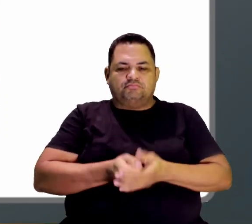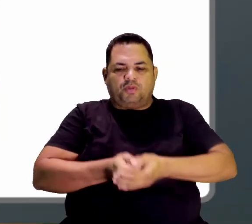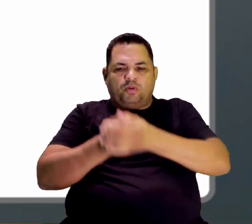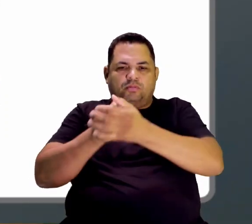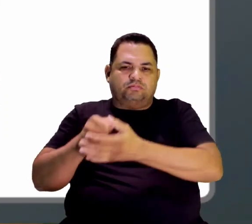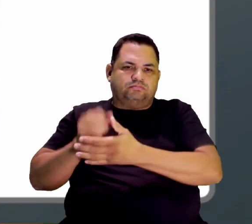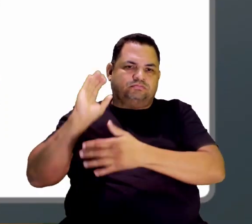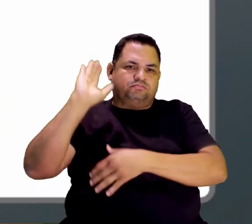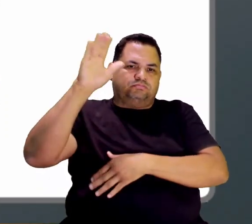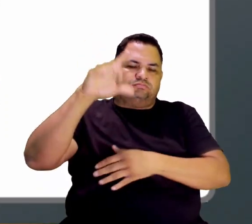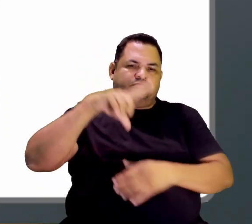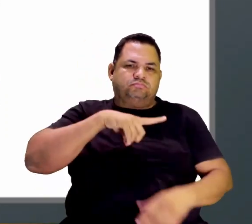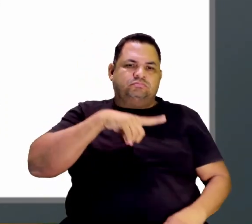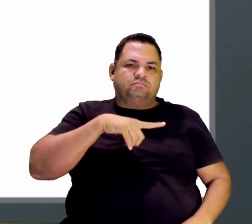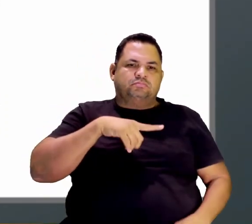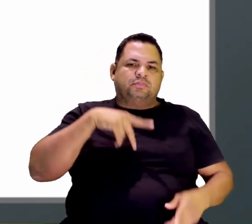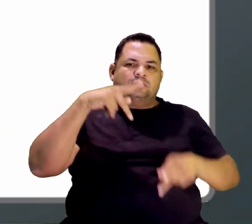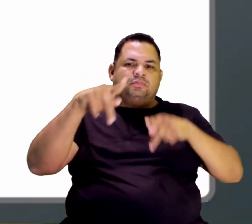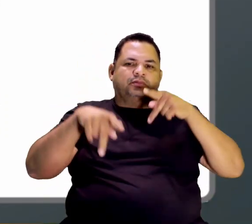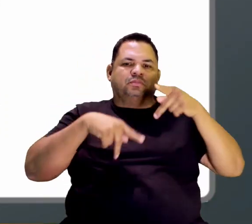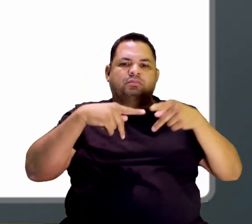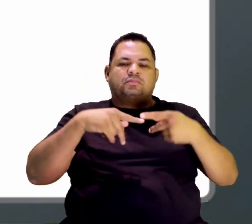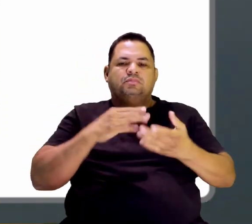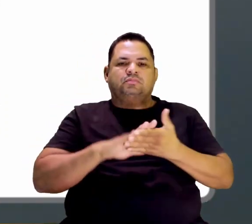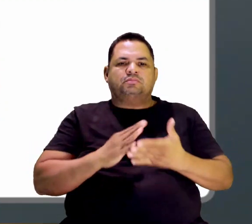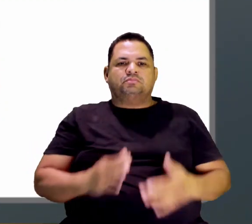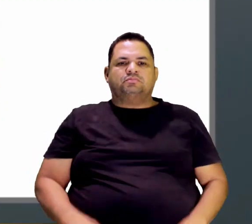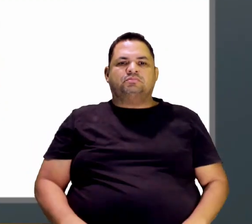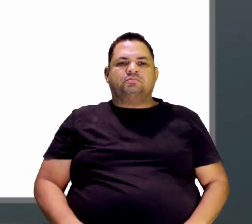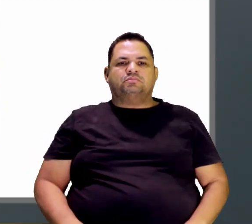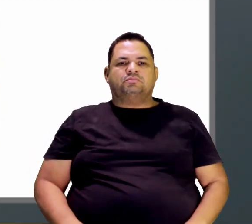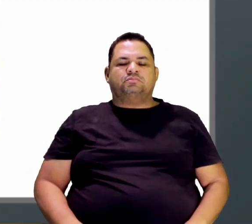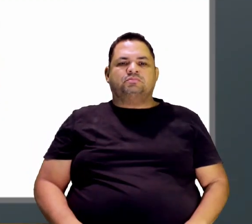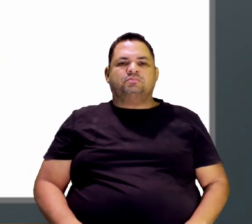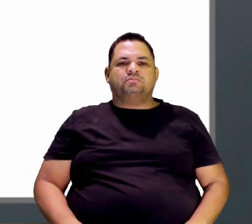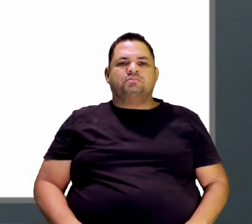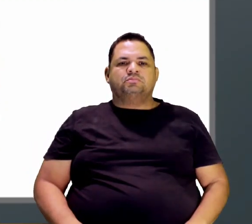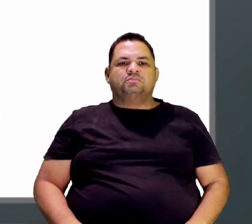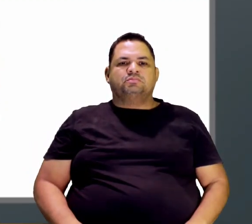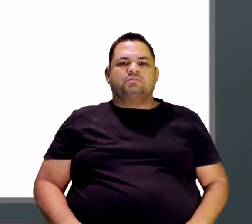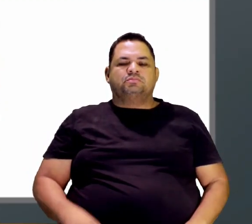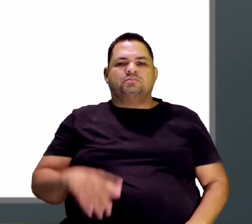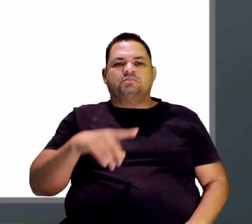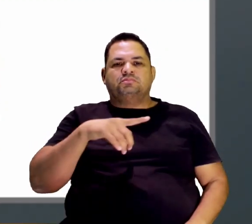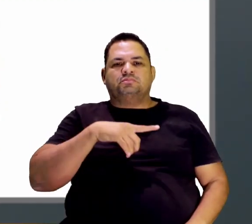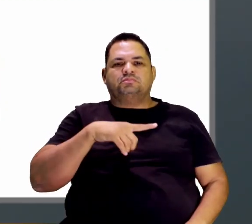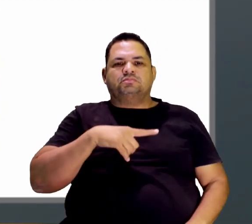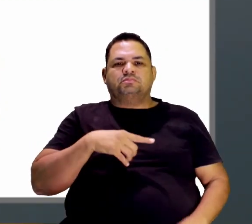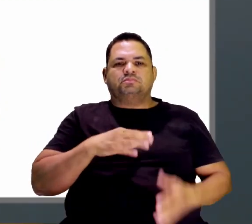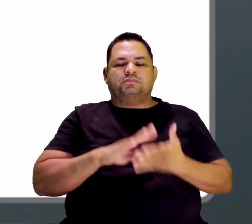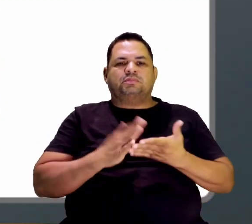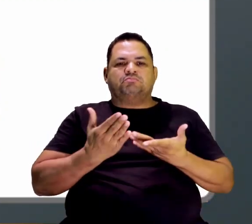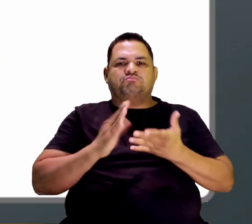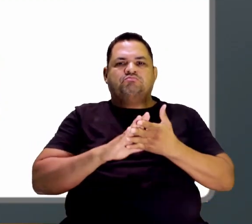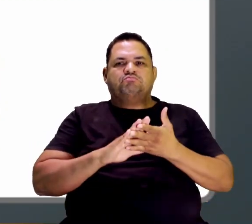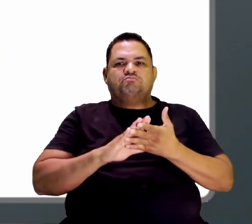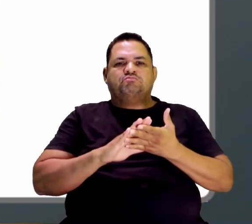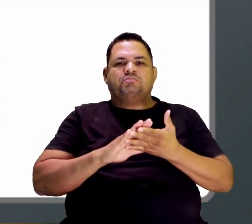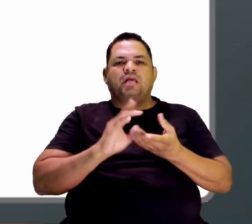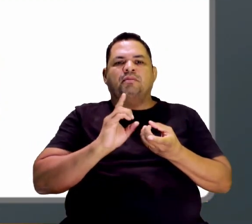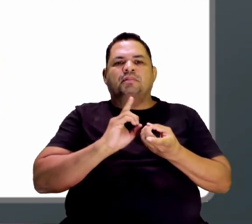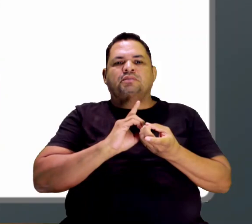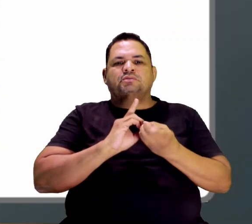Olha só, o número presente nos nomes dessas categorias são referentes à quantidade de esportistas por